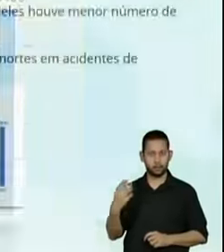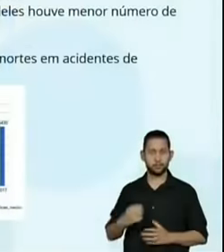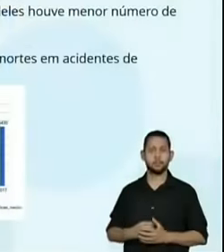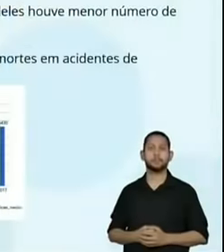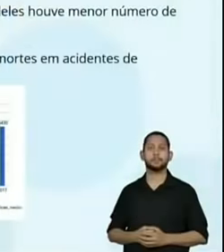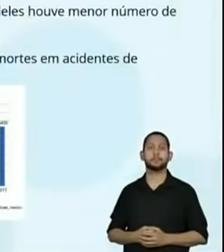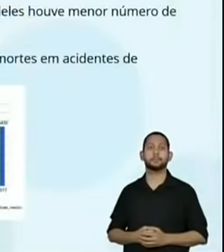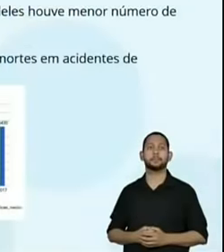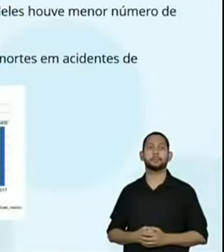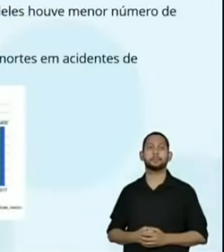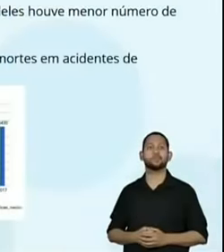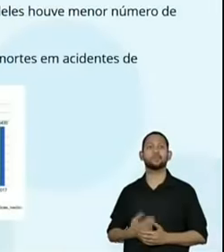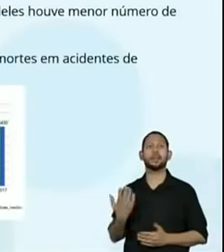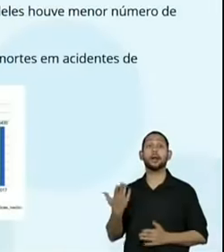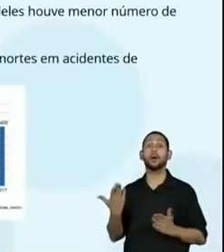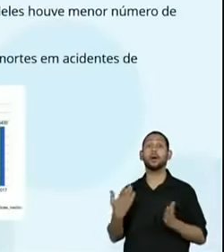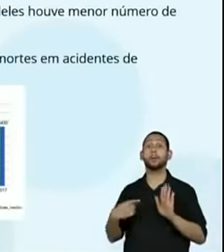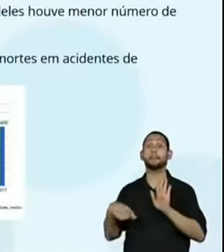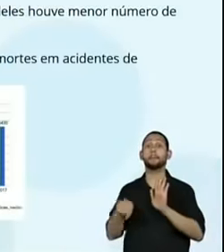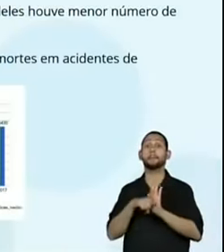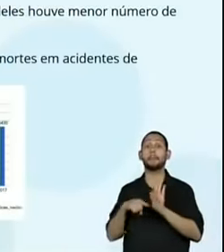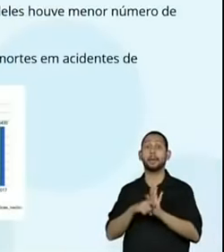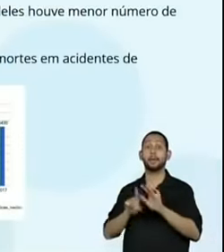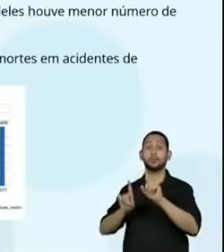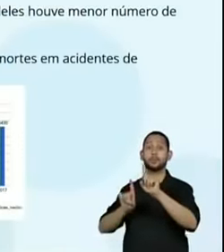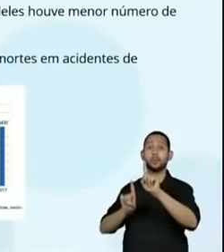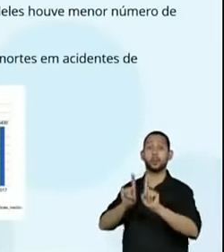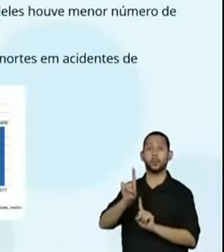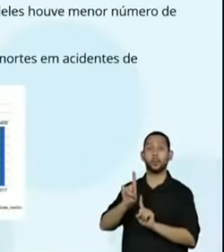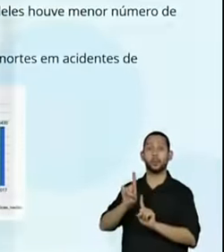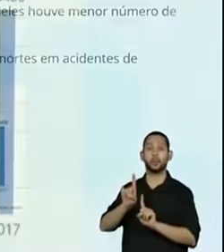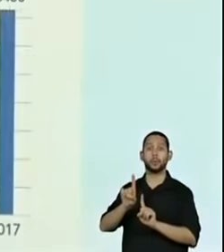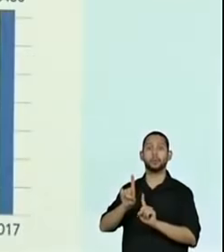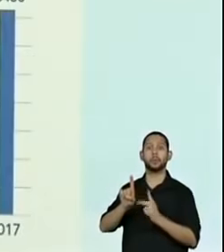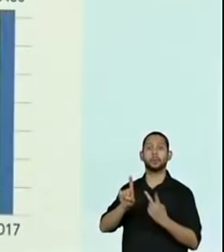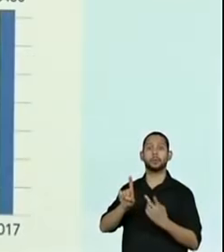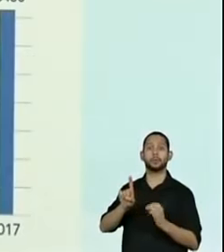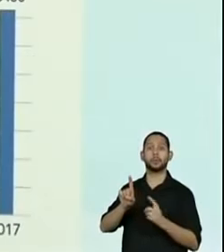44.823, e vou tirar o de 2015, que foi